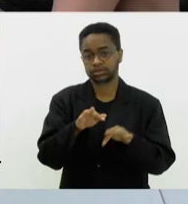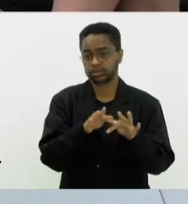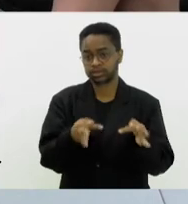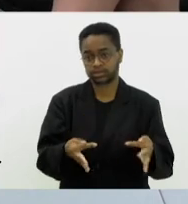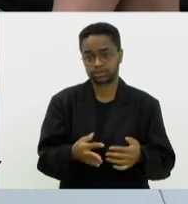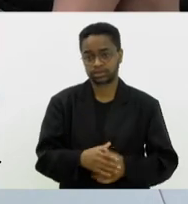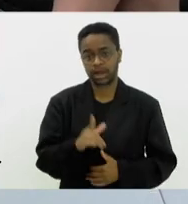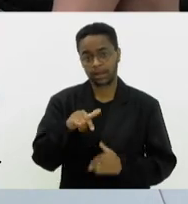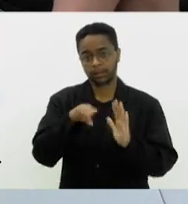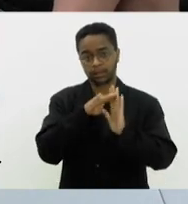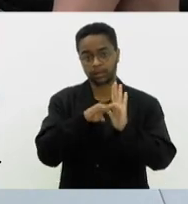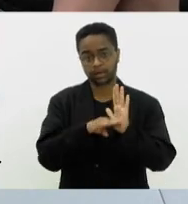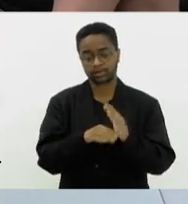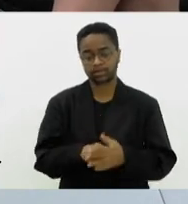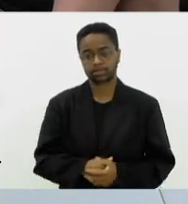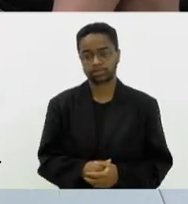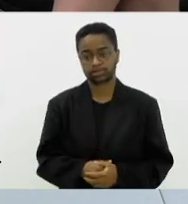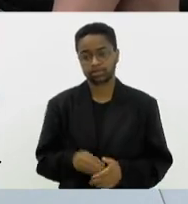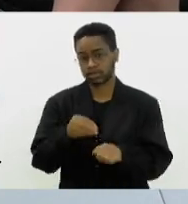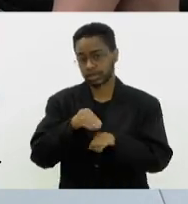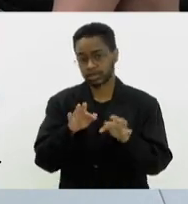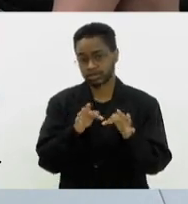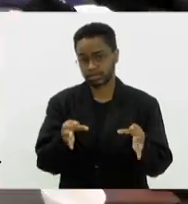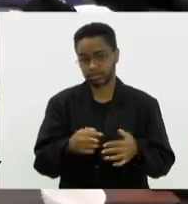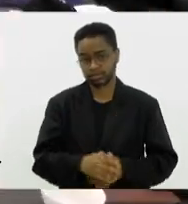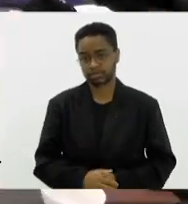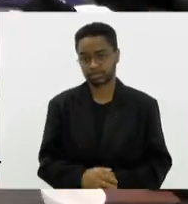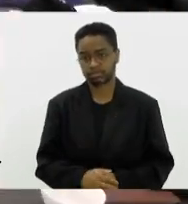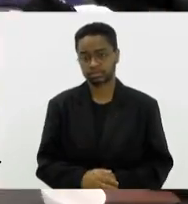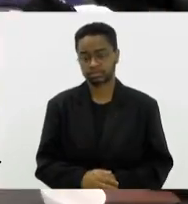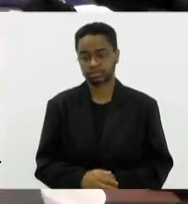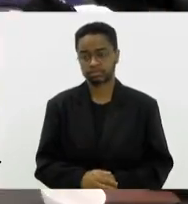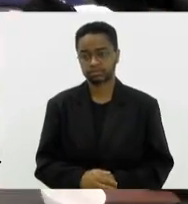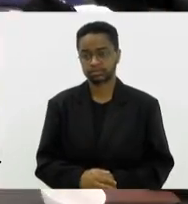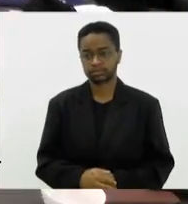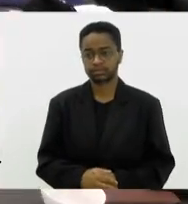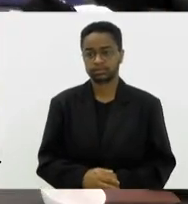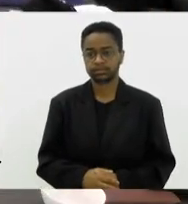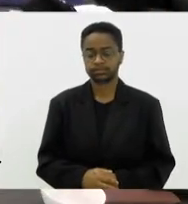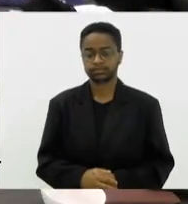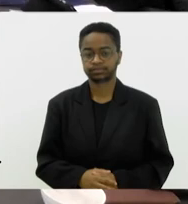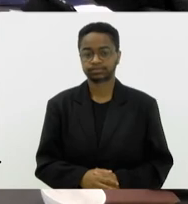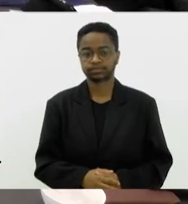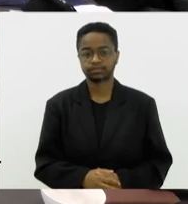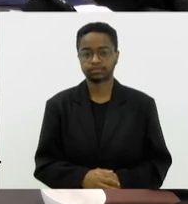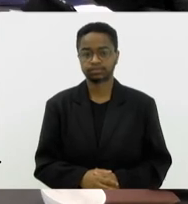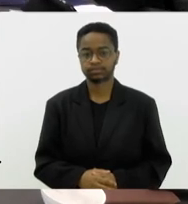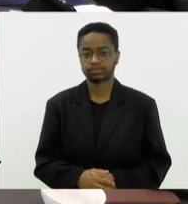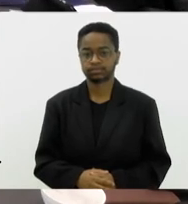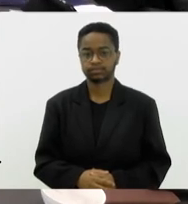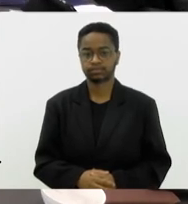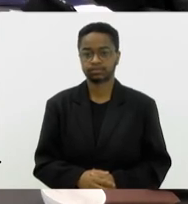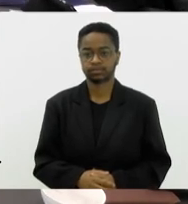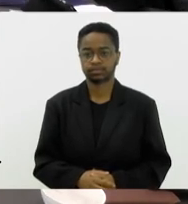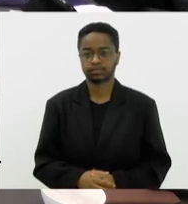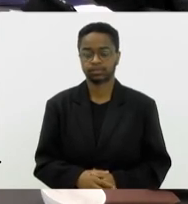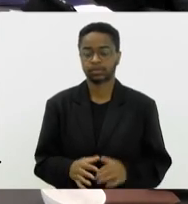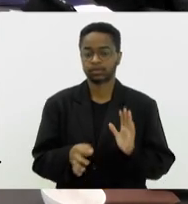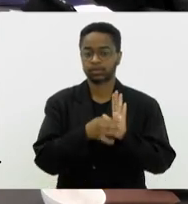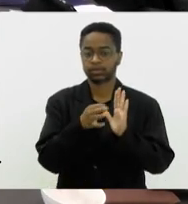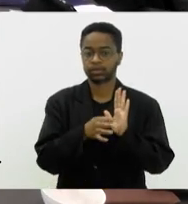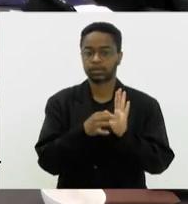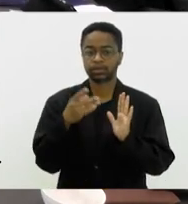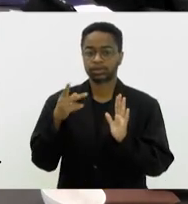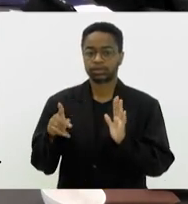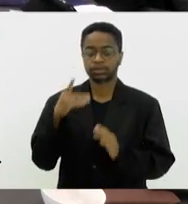um programa. É indicação simples. Mas é isso mesmo. Ele botou indicação simples, que aí é só... Não. O parecer do deputado